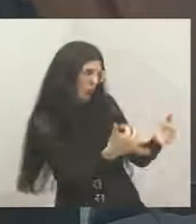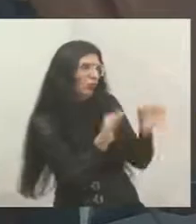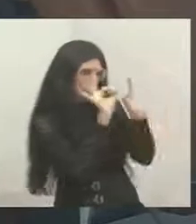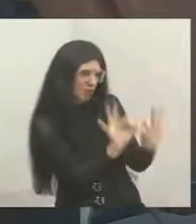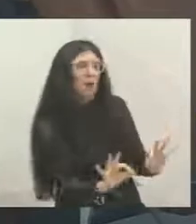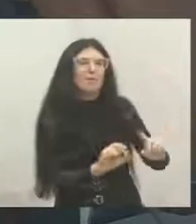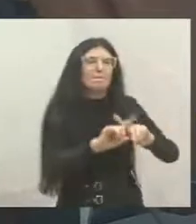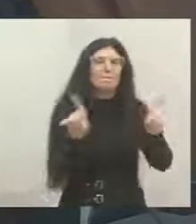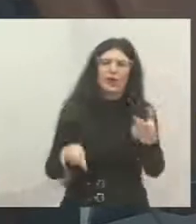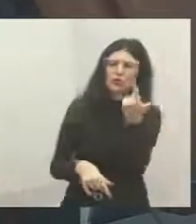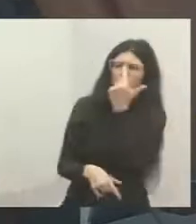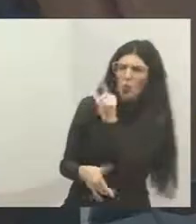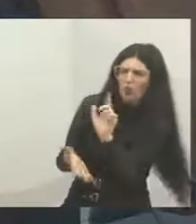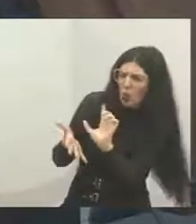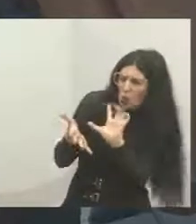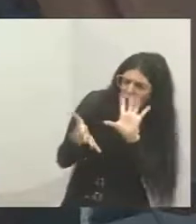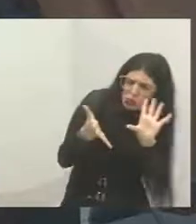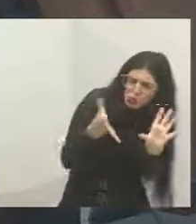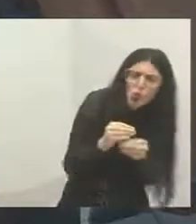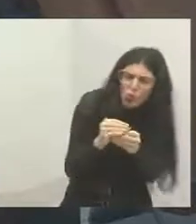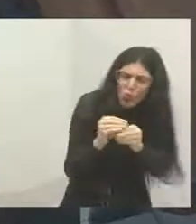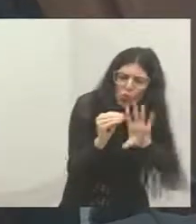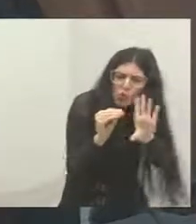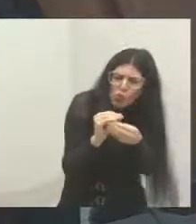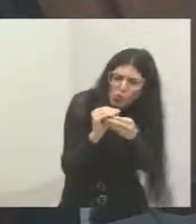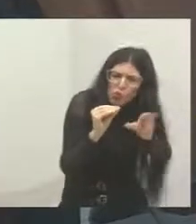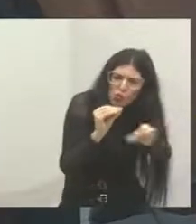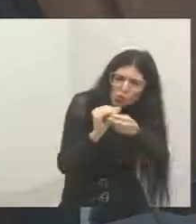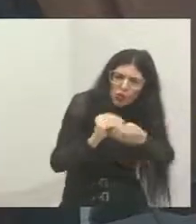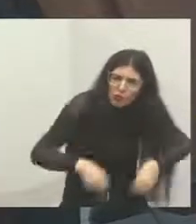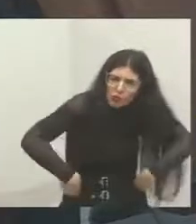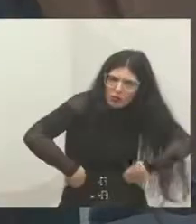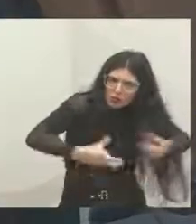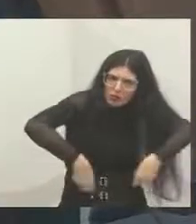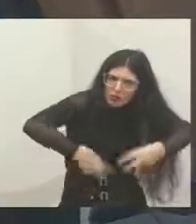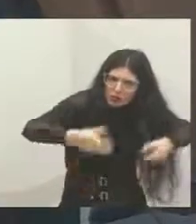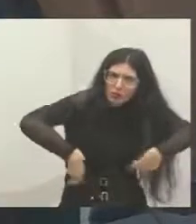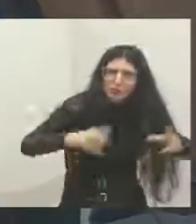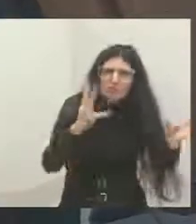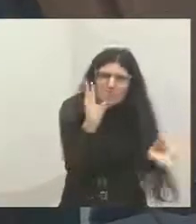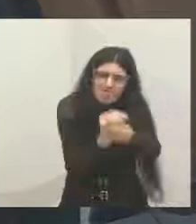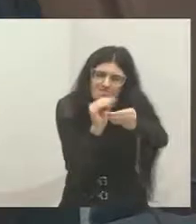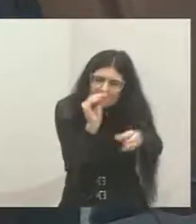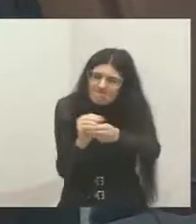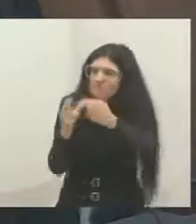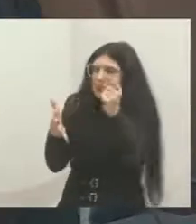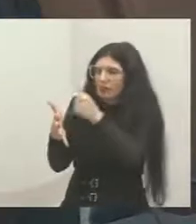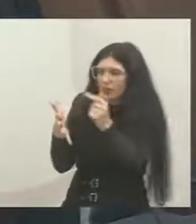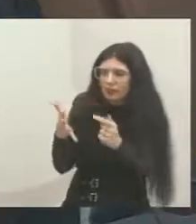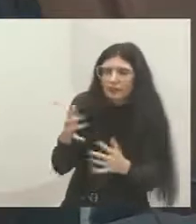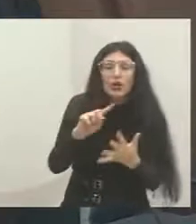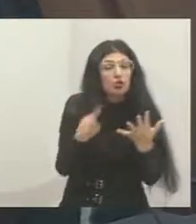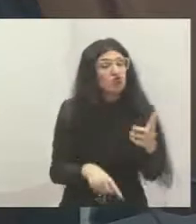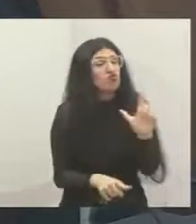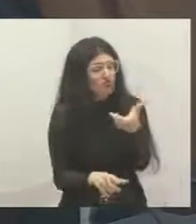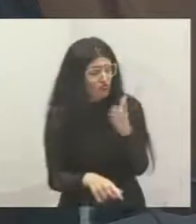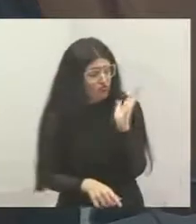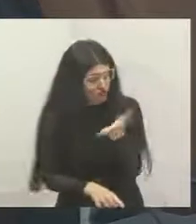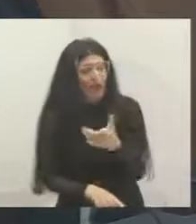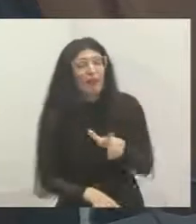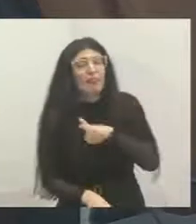outras despesas desvinculada da dotação orçamentária que já é existente nas